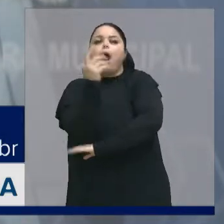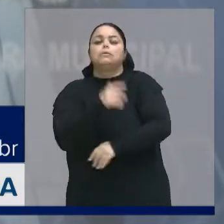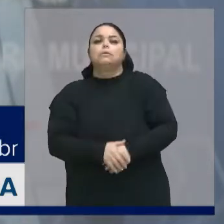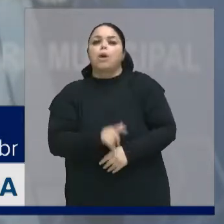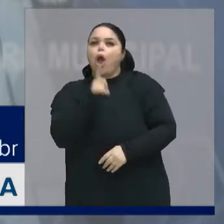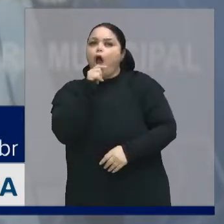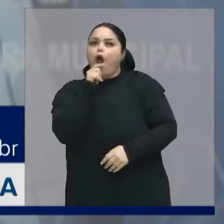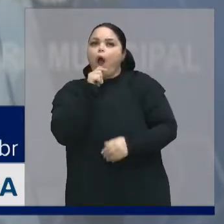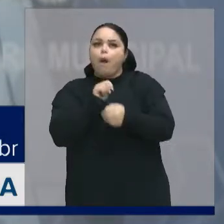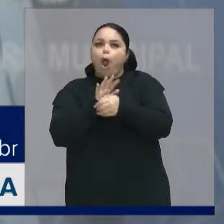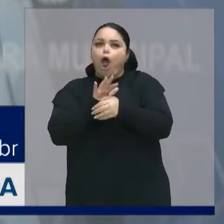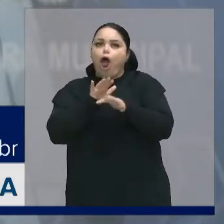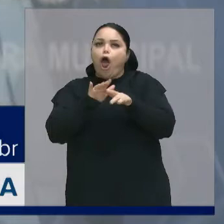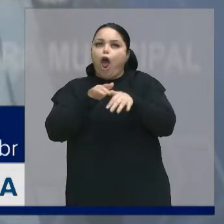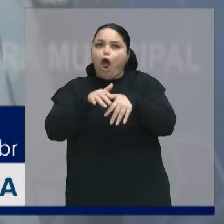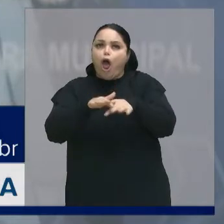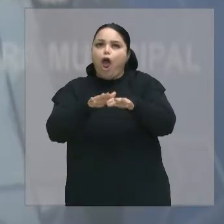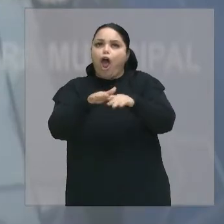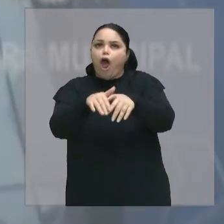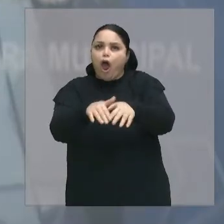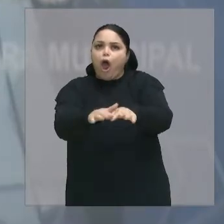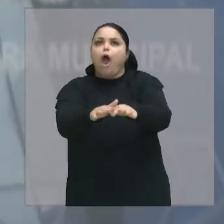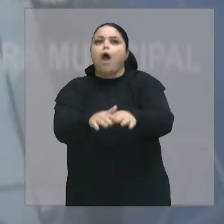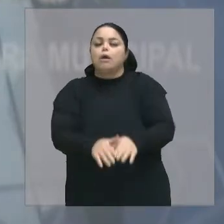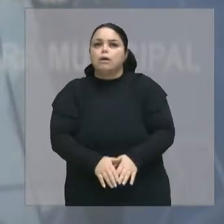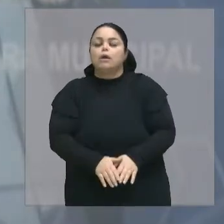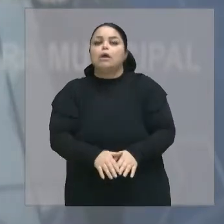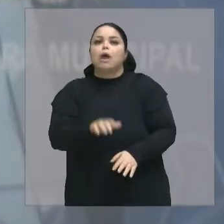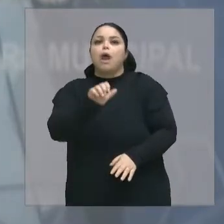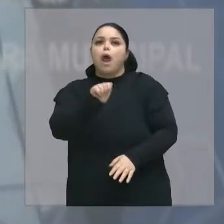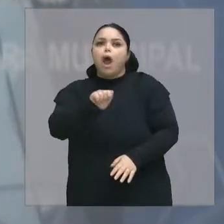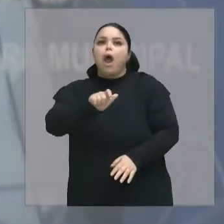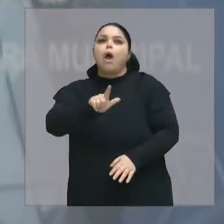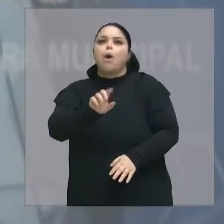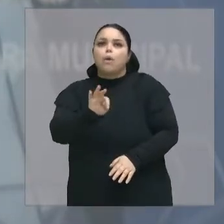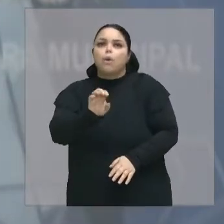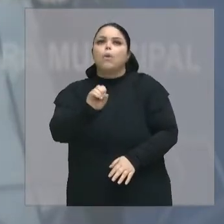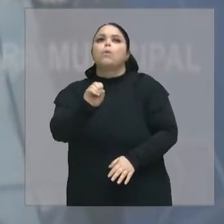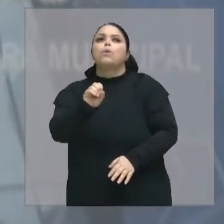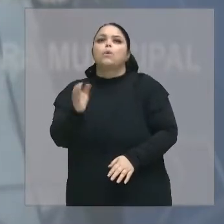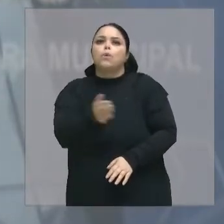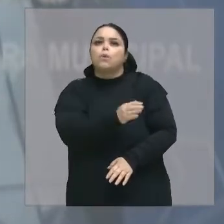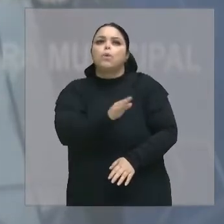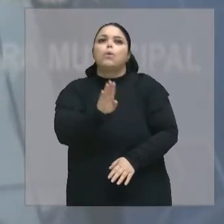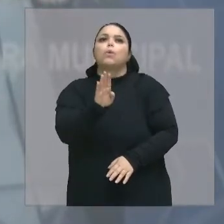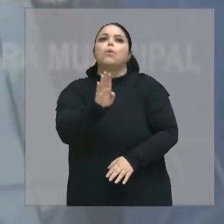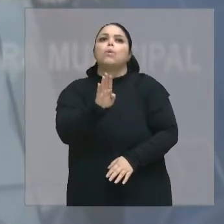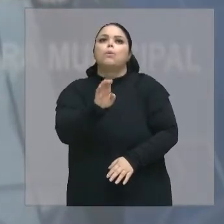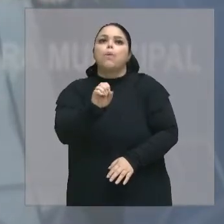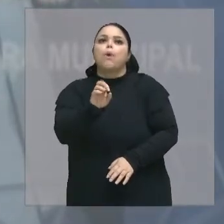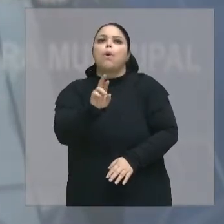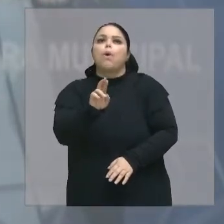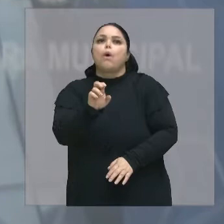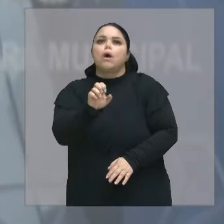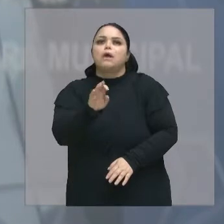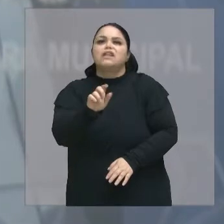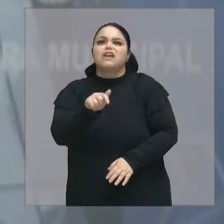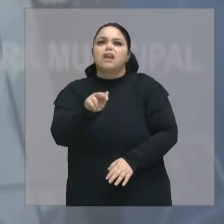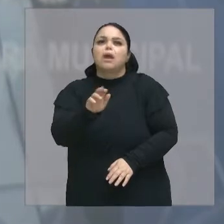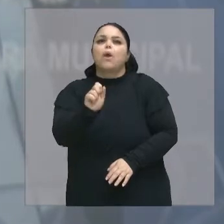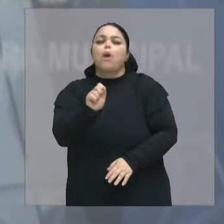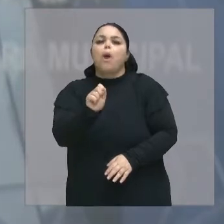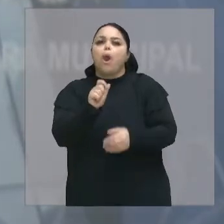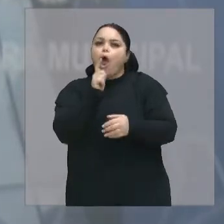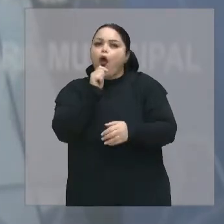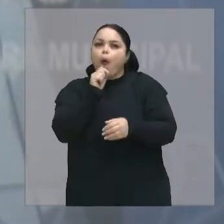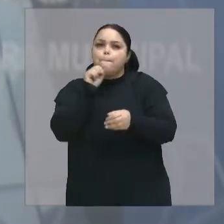água. Então, eu fui lá no Altos do Bosque para trazer para vocês a imagem de uma nascente bonita que